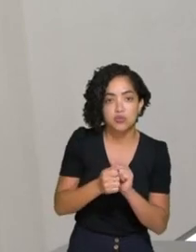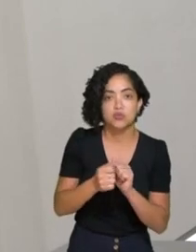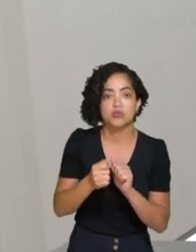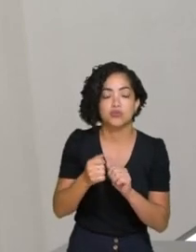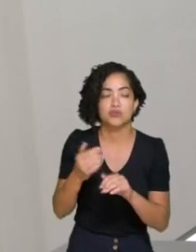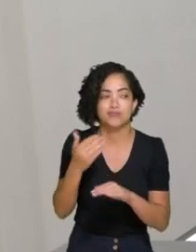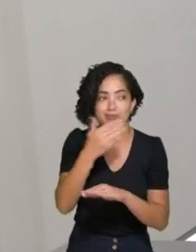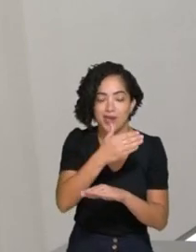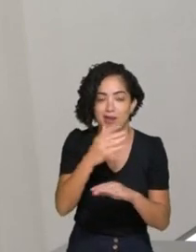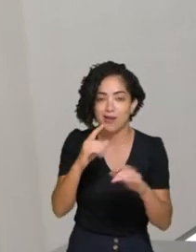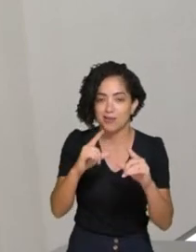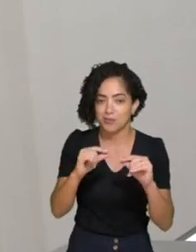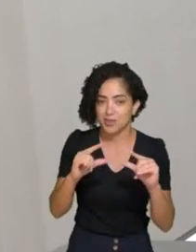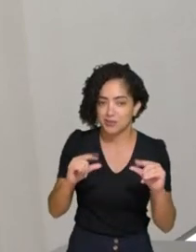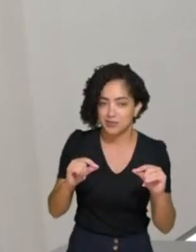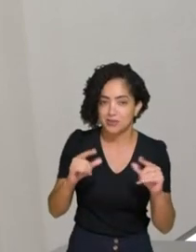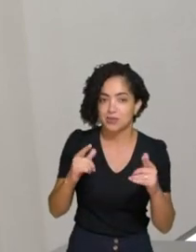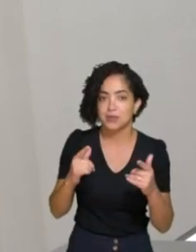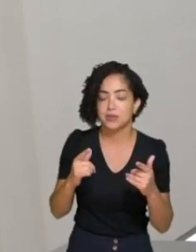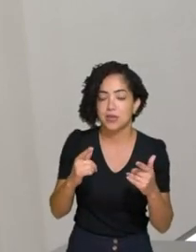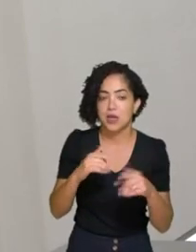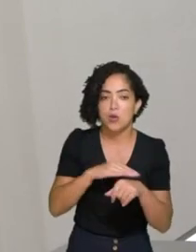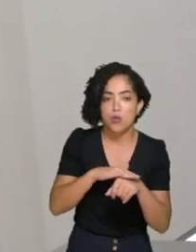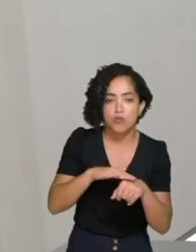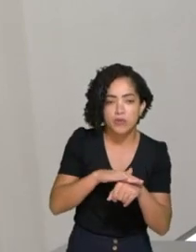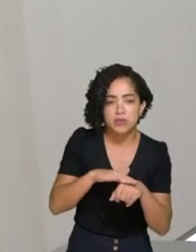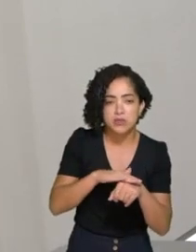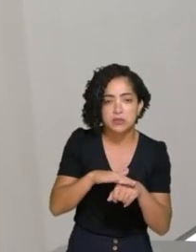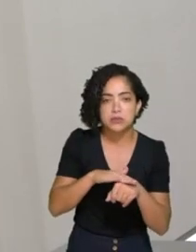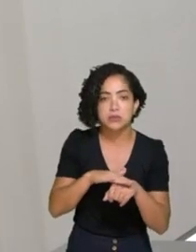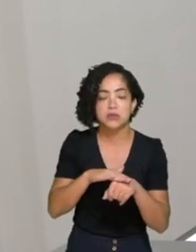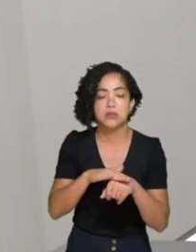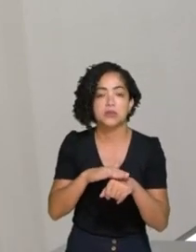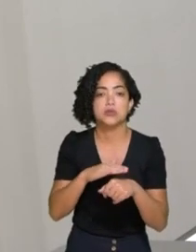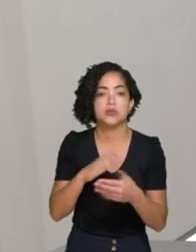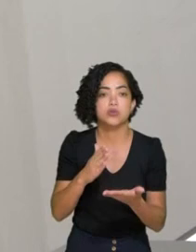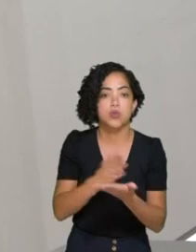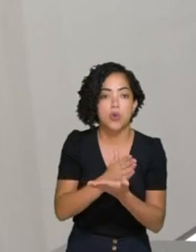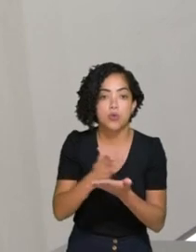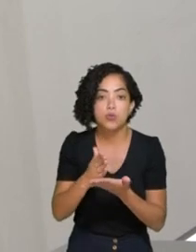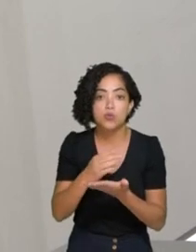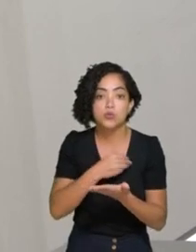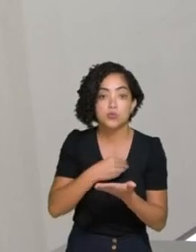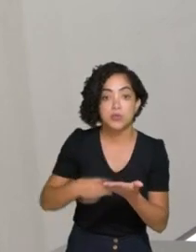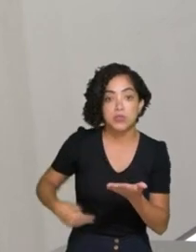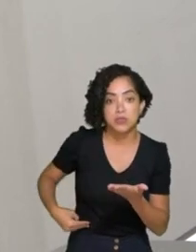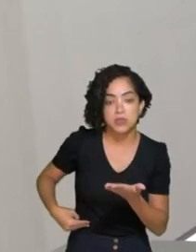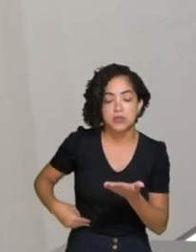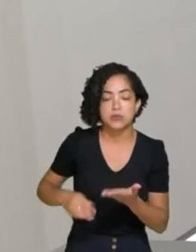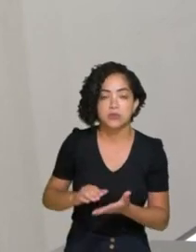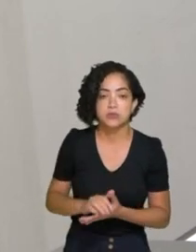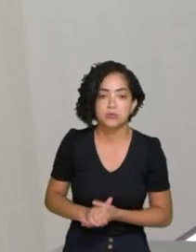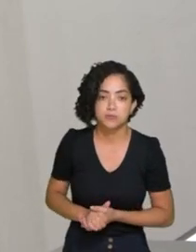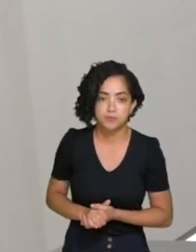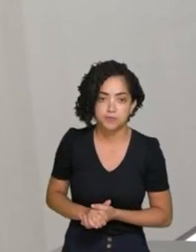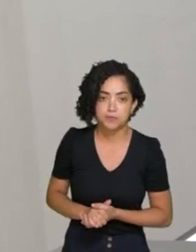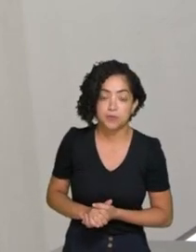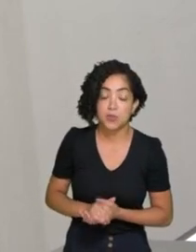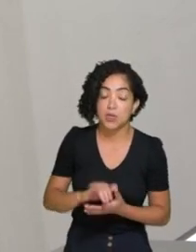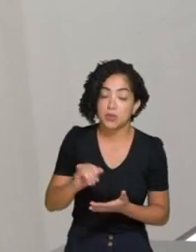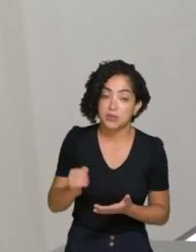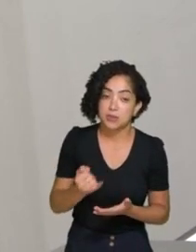Brasília, conversando com vários ministros e levando as pautas do nosso estado. Aproveito